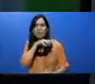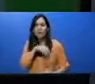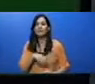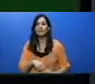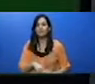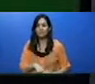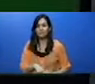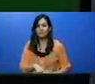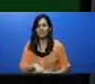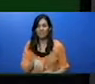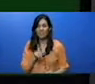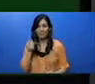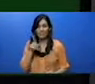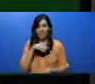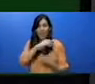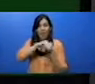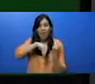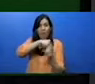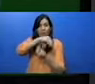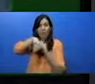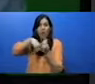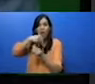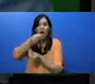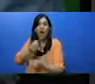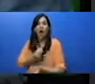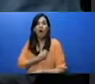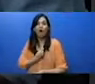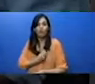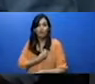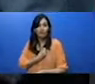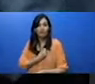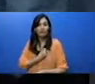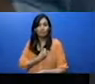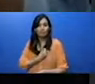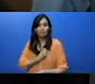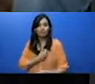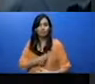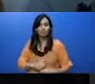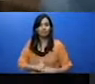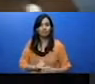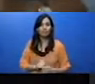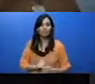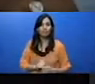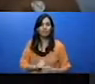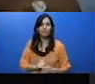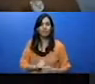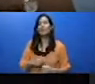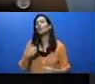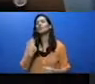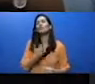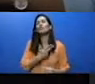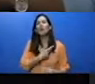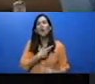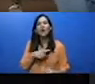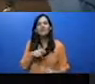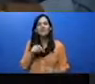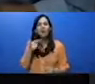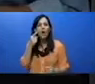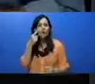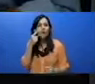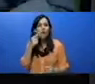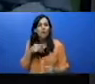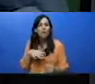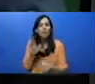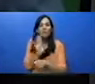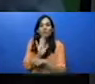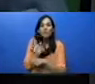alterar profundamente a vida dos animais que ali vivem. Lembra que nós demos a sugestão do filme O Sem Floresta? Que é a ação